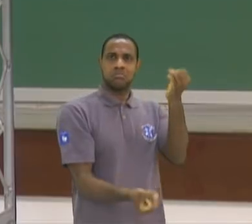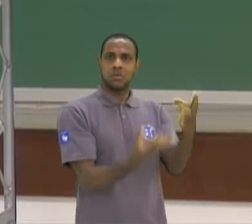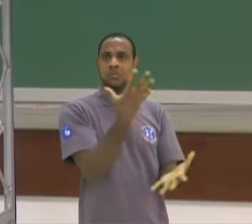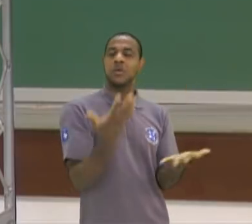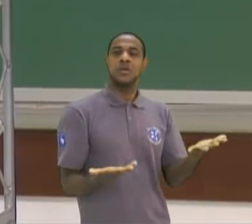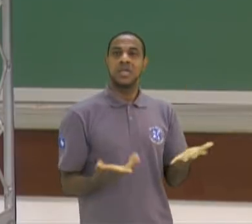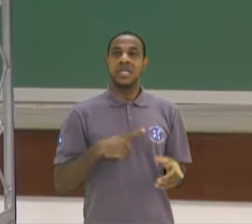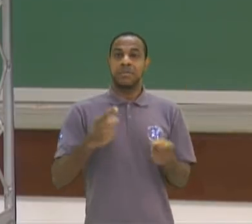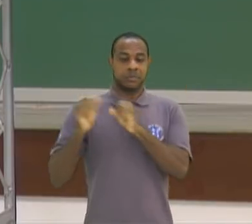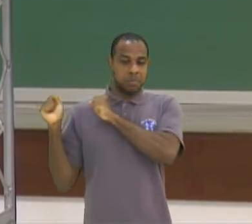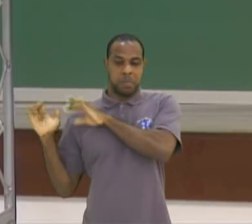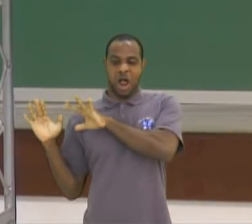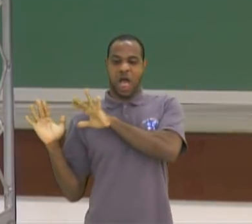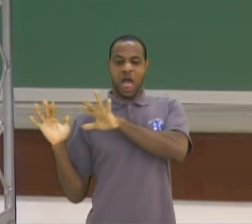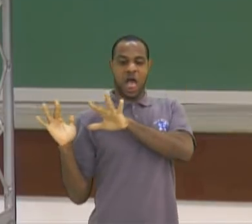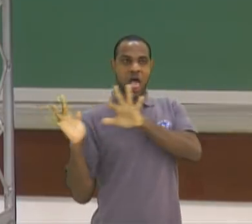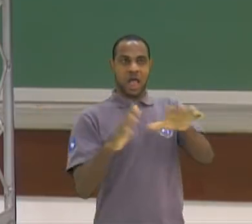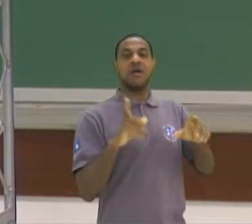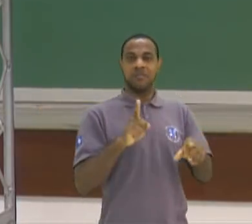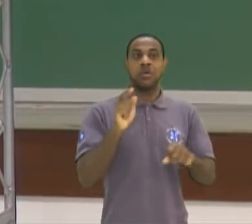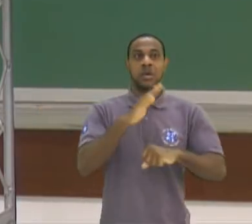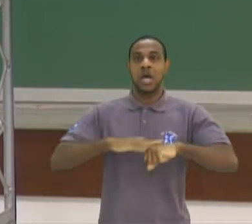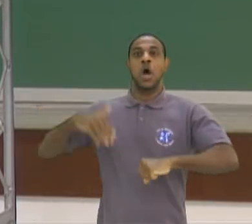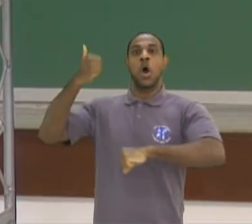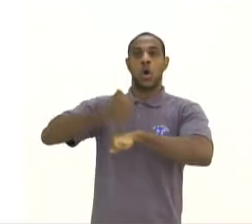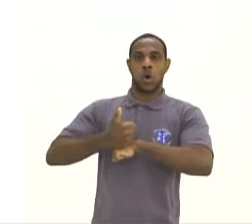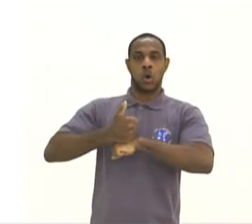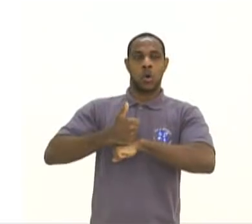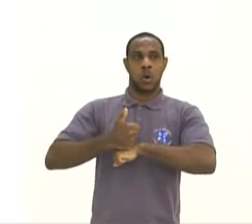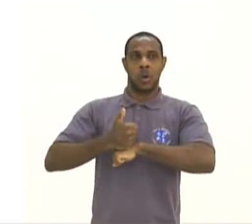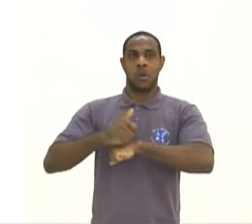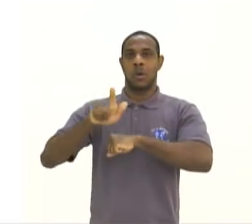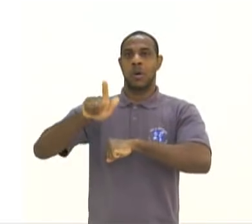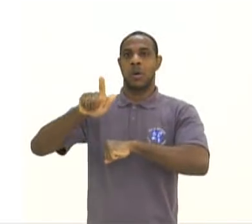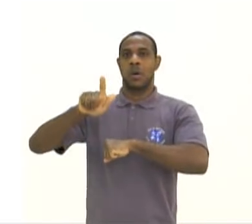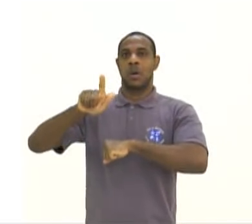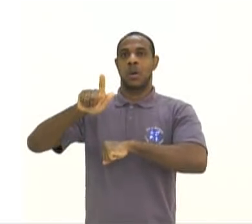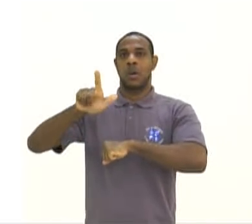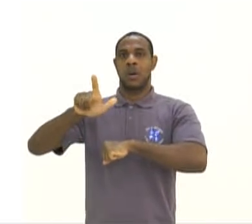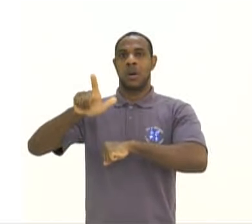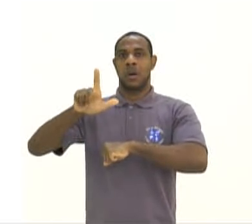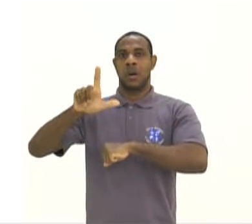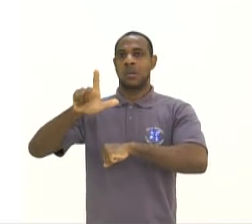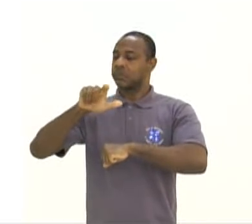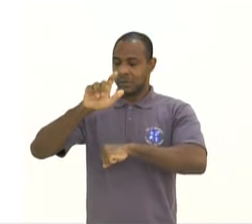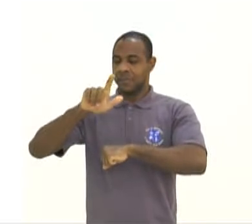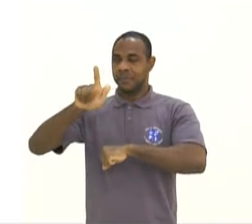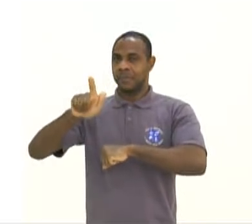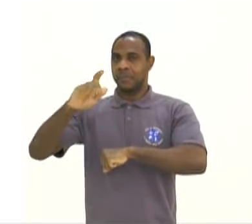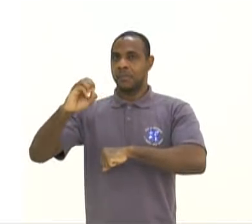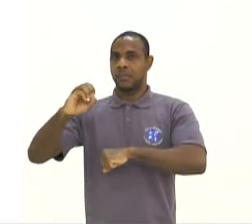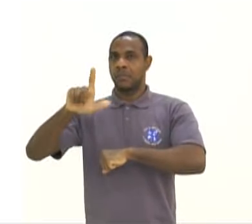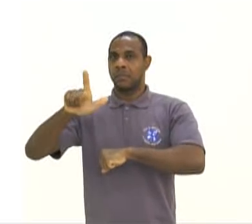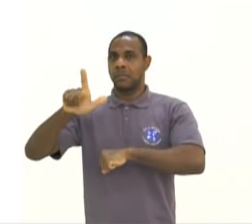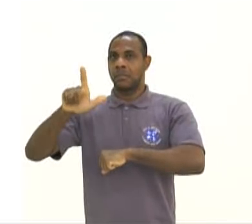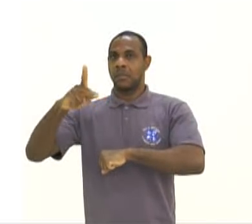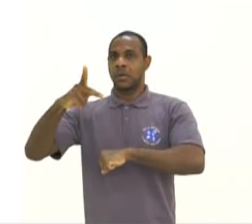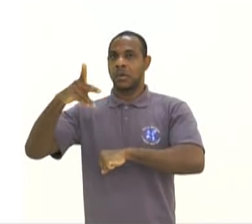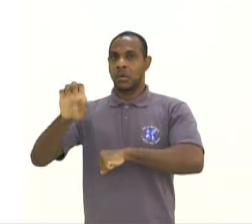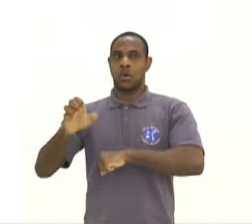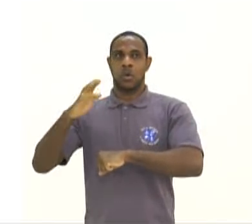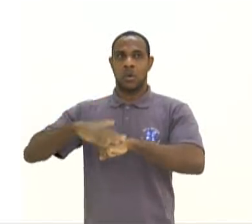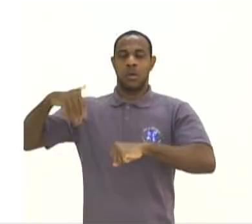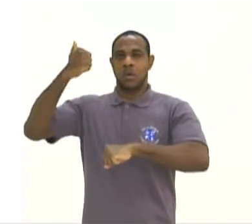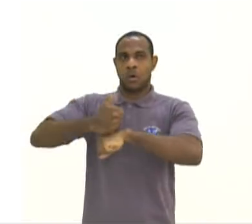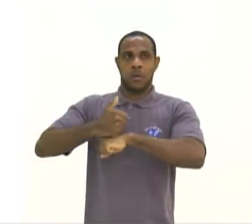lá dentro. Um golpe. E aqui você tem uma imagem, fechando aí na sua tela toda, que mostra exatamente, uma